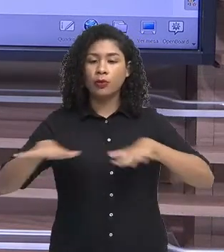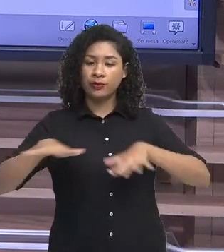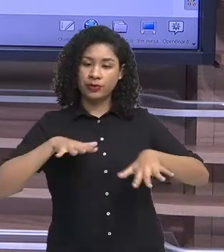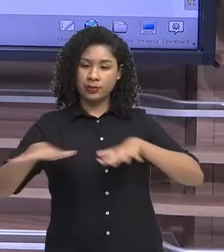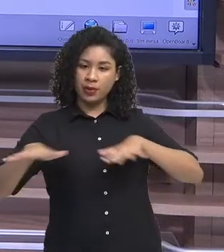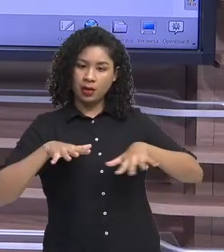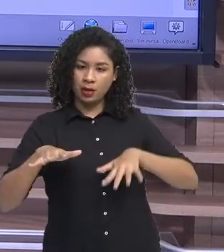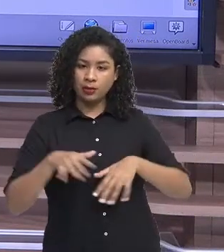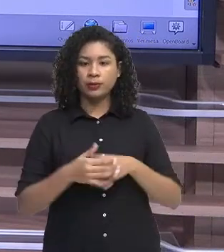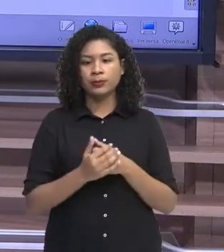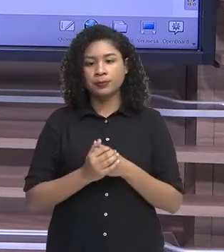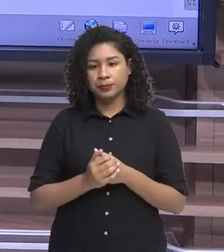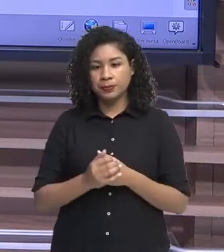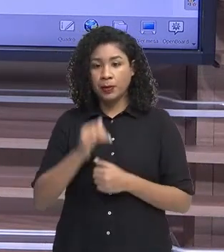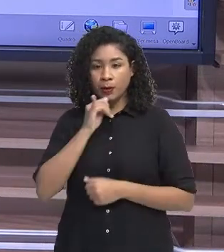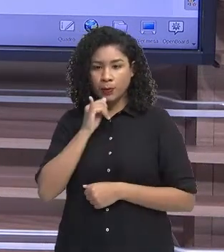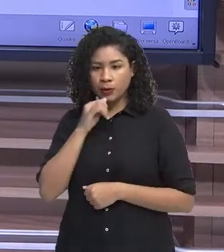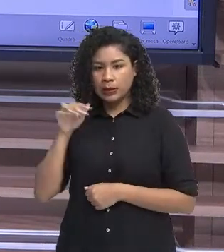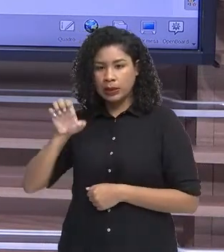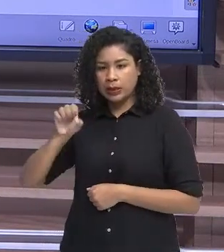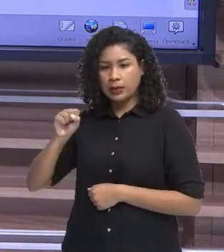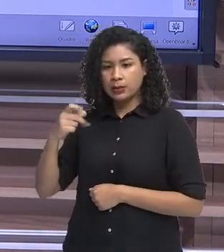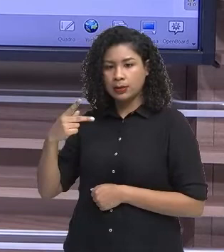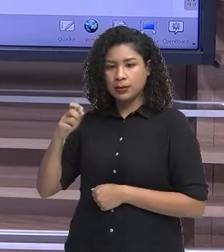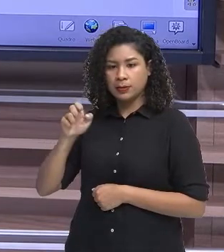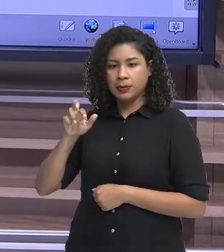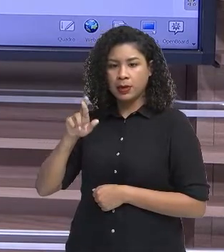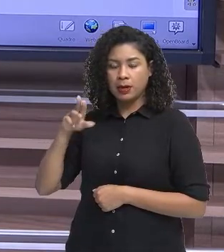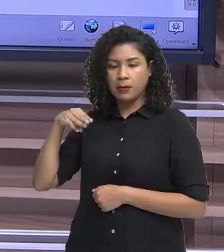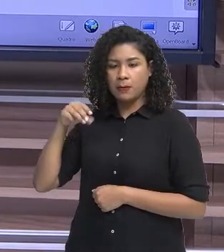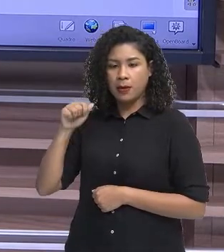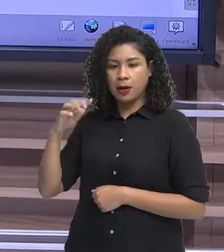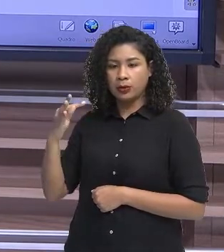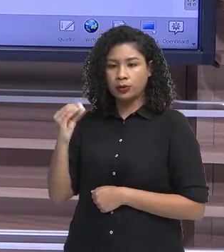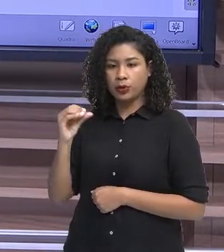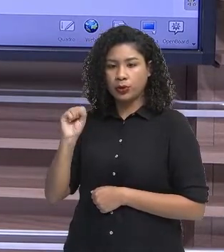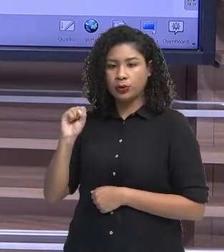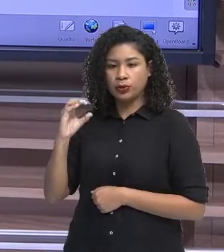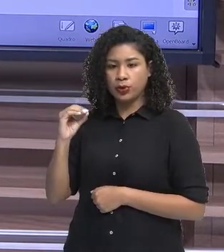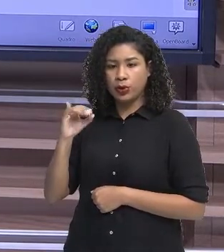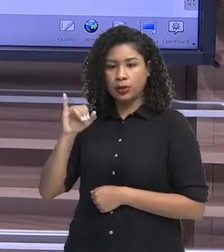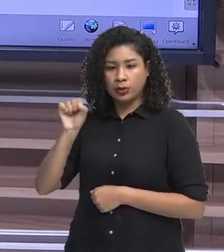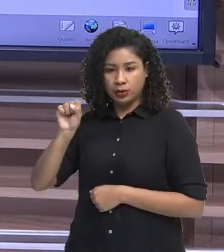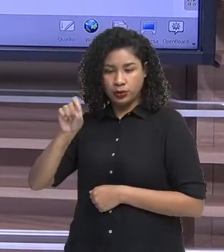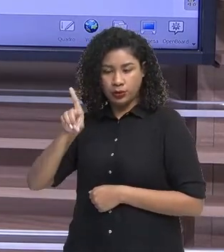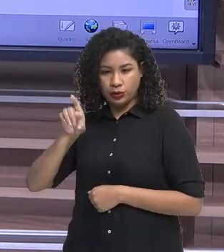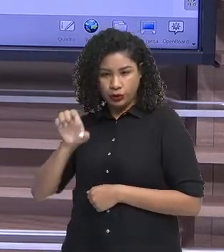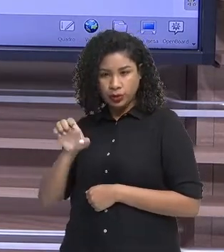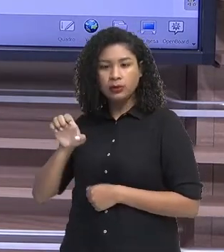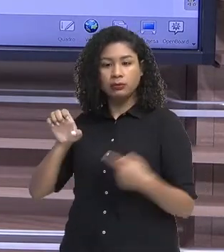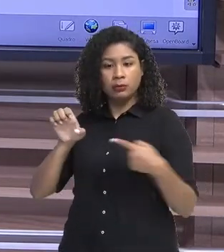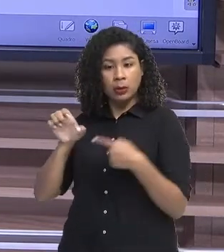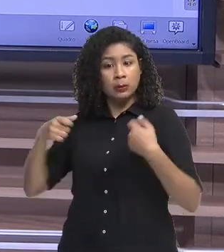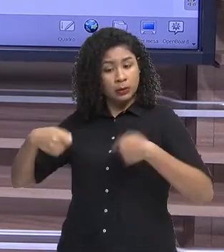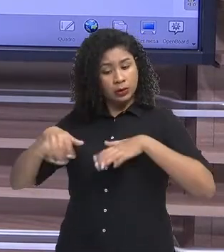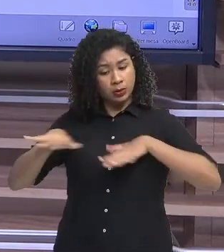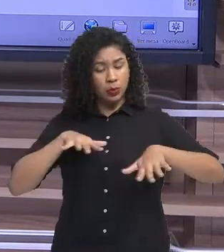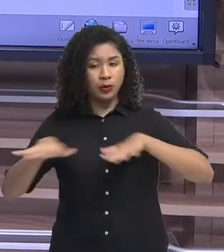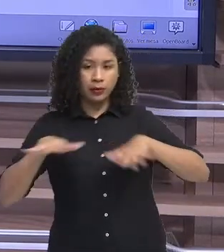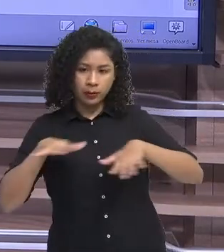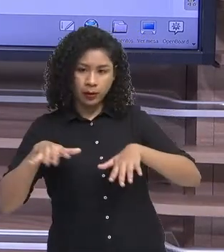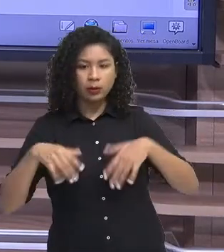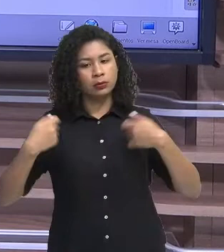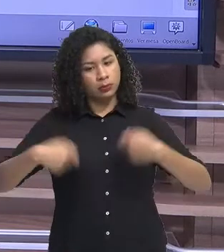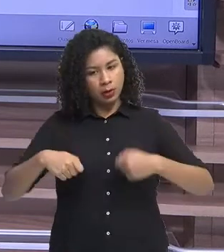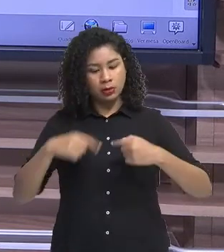é um gameta masculino, que ele precisa o quê? Realizar movimento. E aí, para ele se movimentar, ele precisa de um flagelo. E